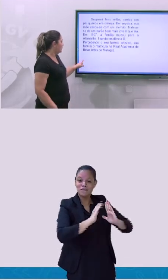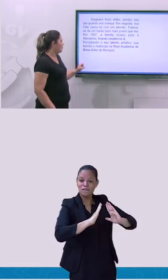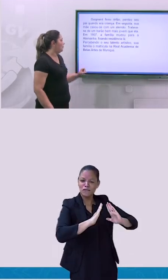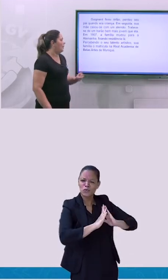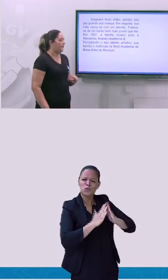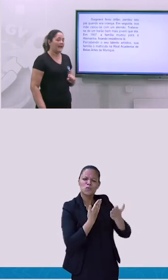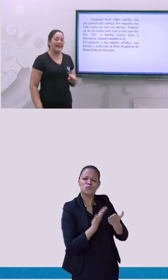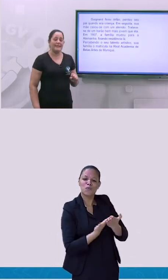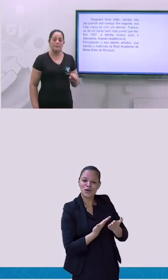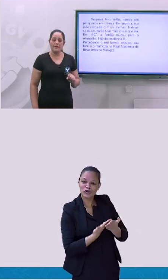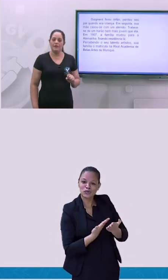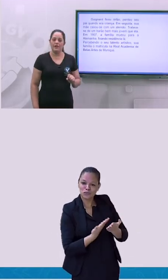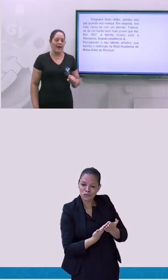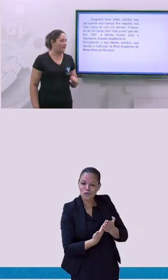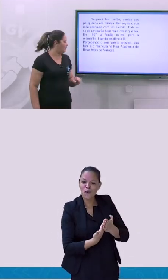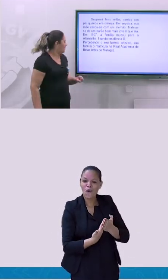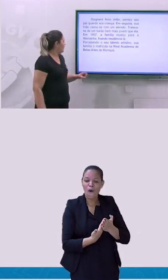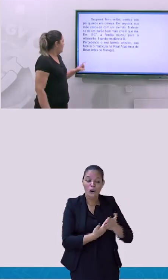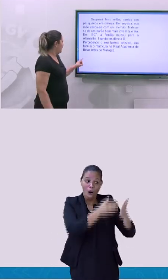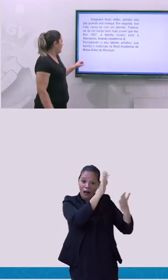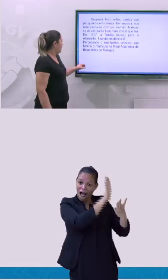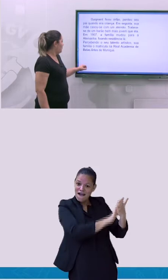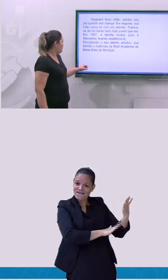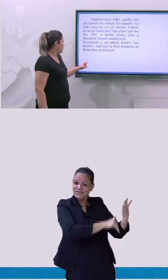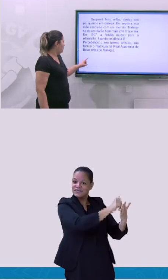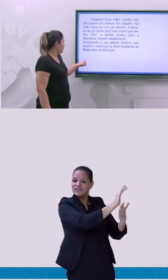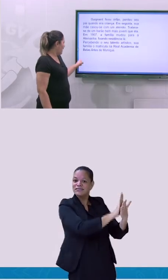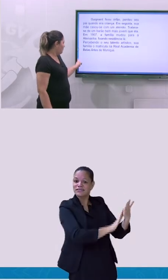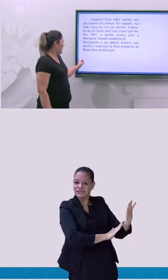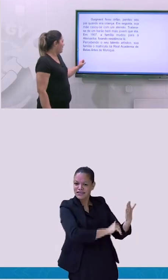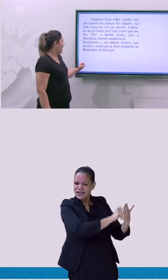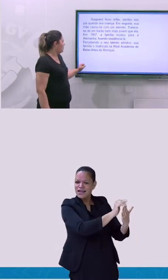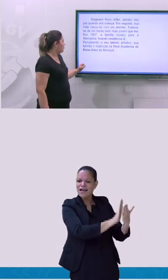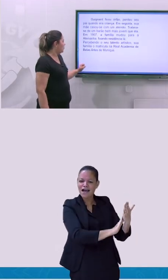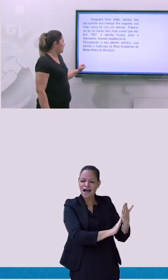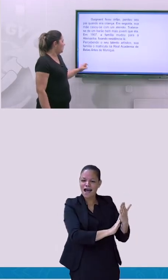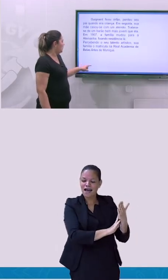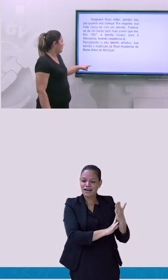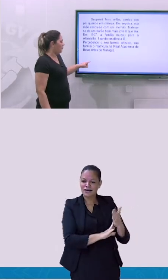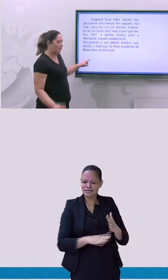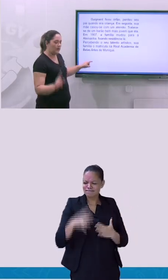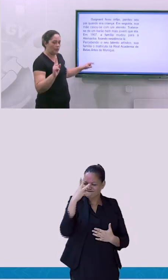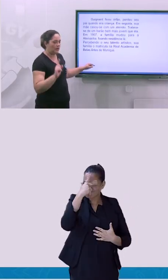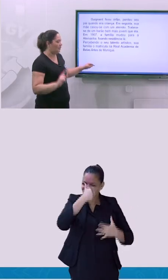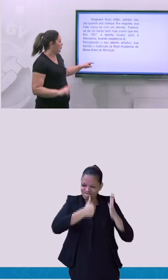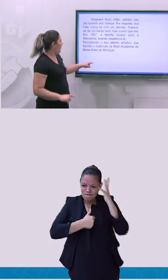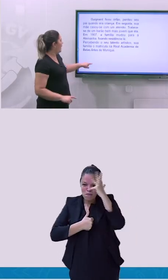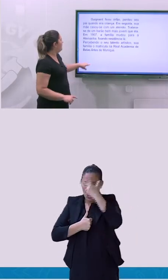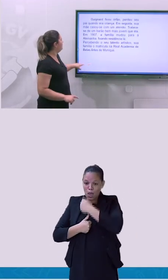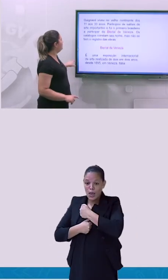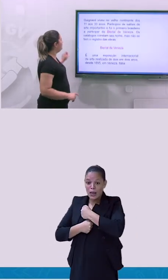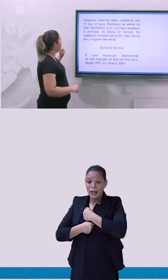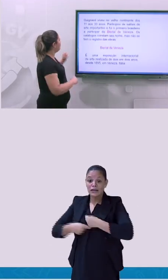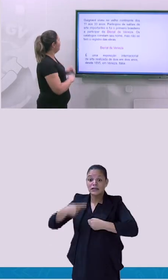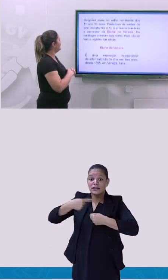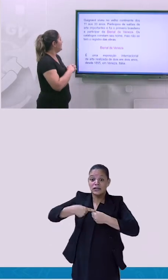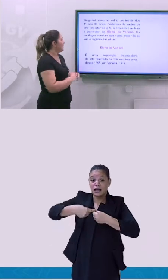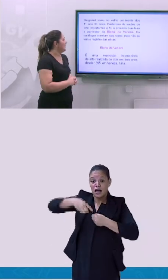ele entrou para a Academia de Artes, né, das Belas Artes de Munique. Vamos ver o que aconteceu por lá?